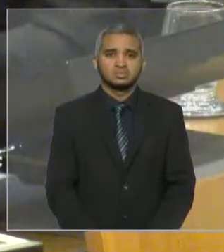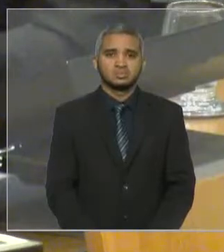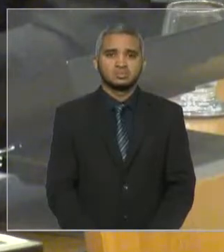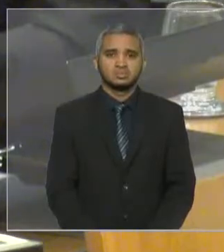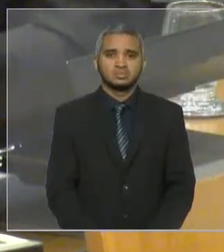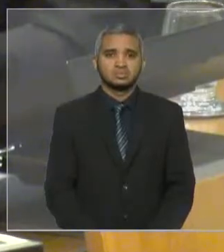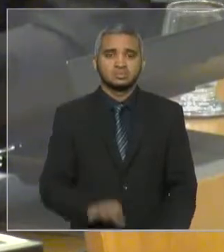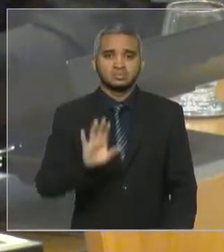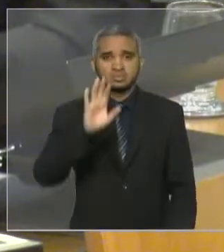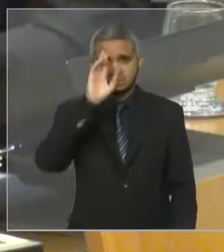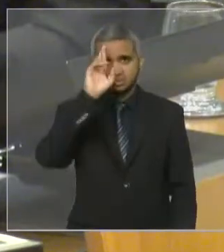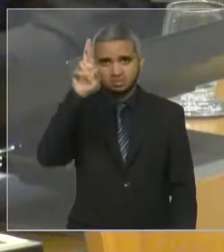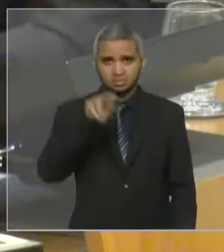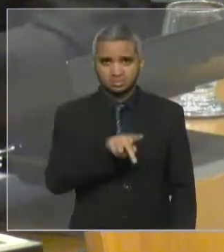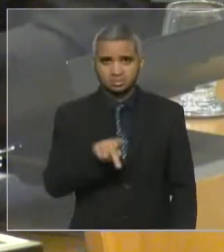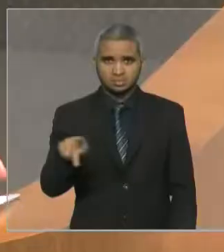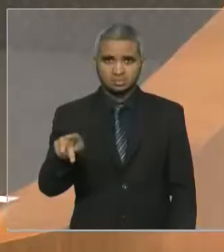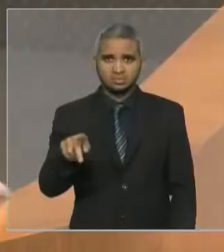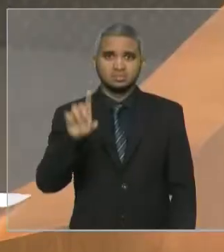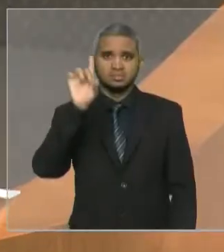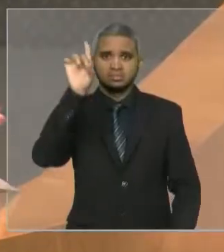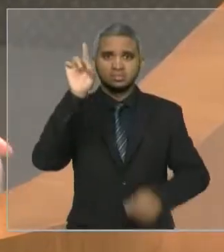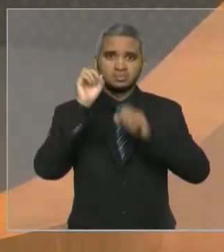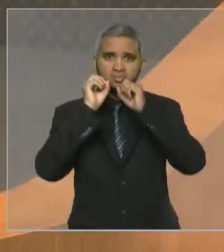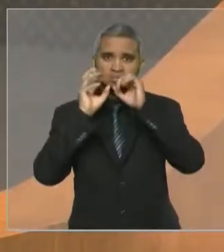Senhor presidente, que Deus abençoe todos nós.